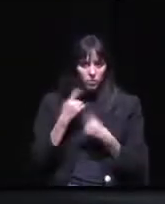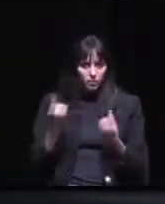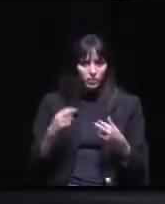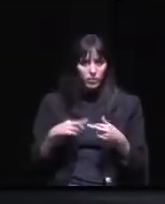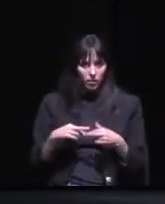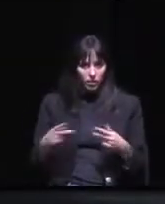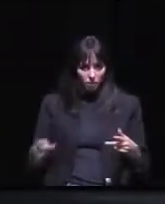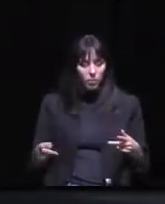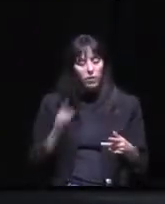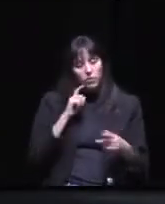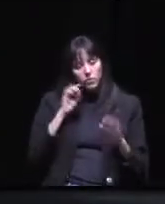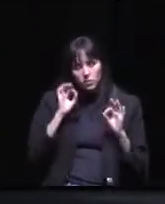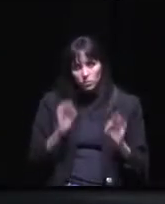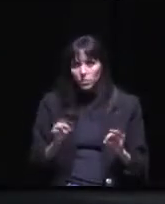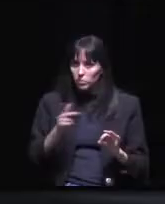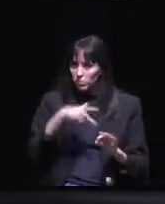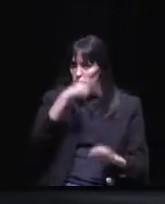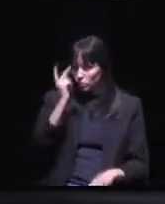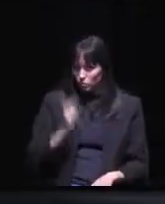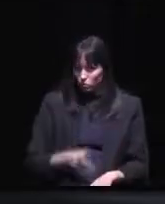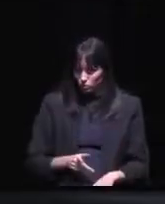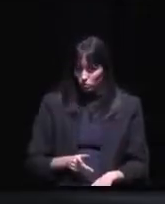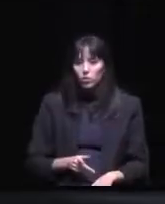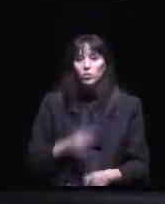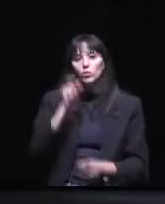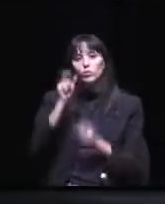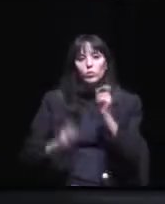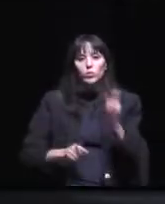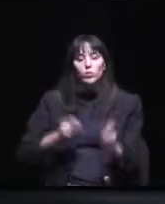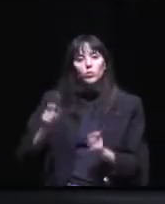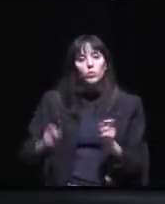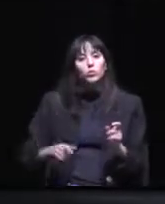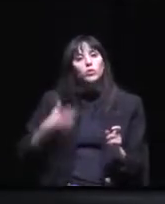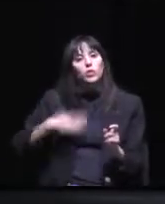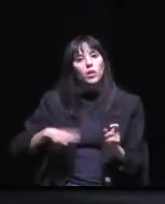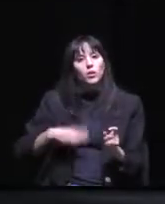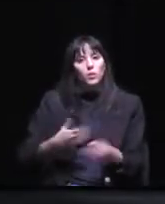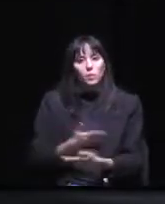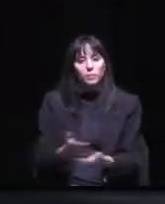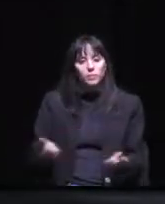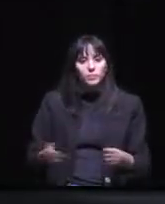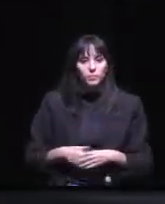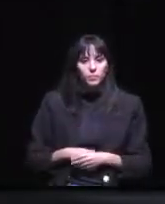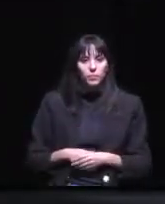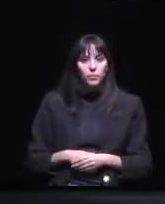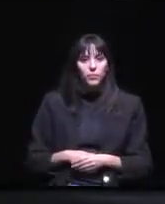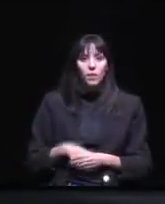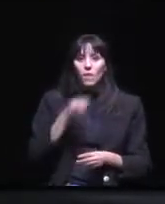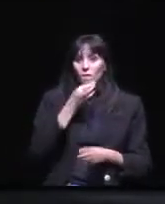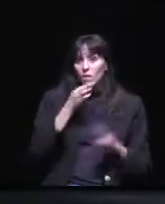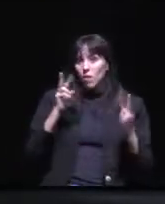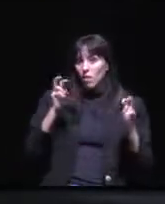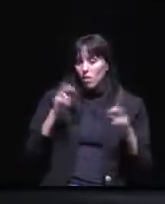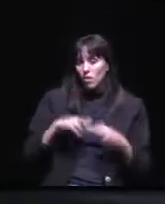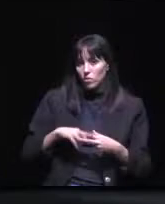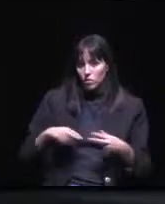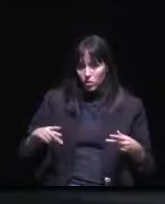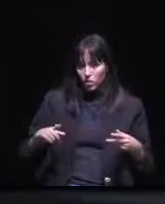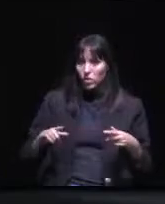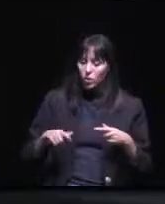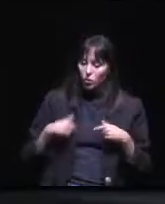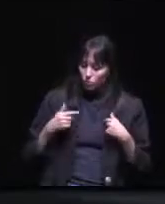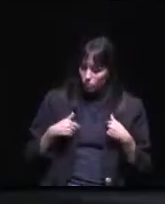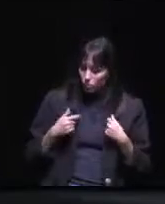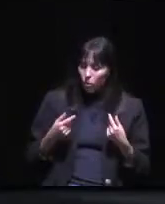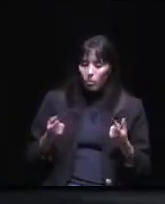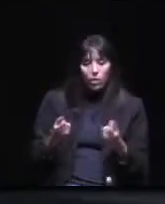Câmara que defenda de forma intransigente os interesses das populações. Falamos de uma autarquia que tem recursos